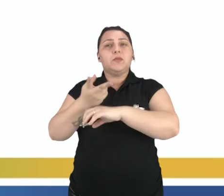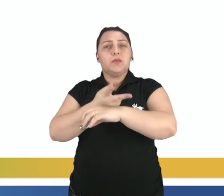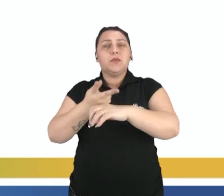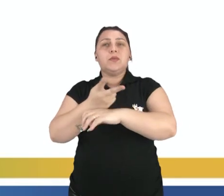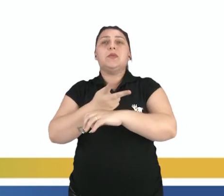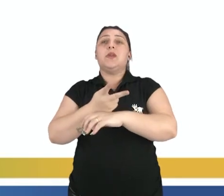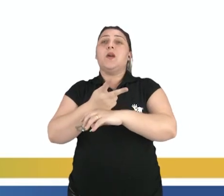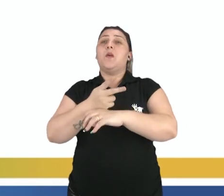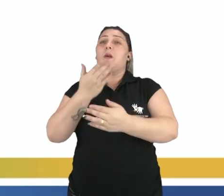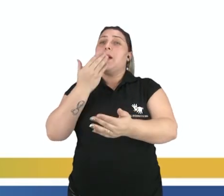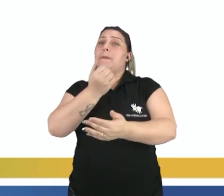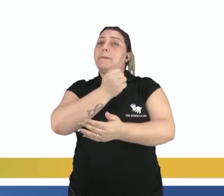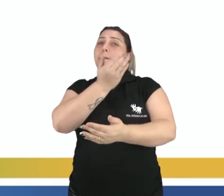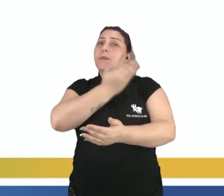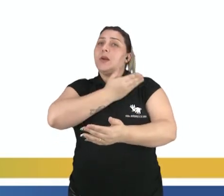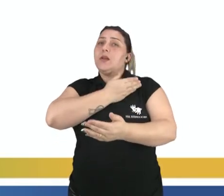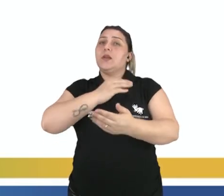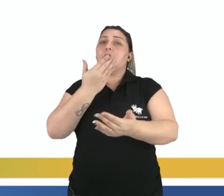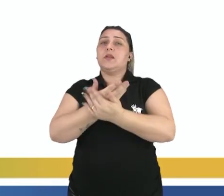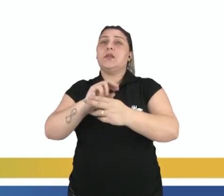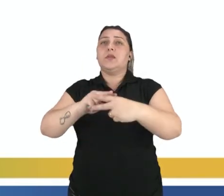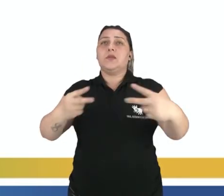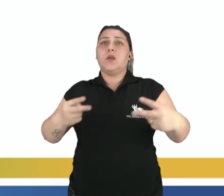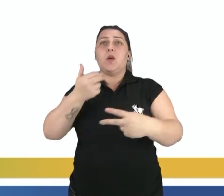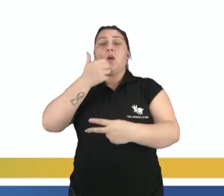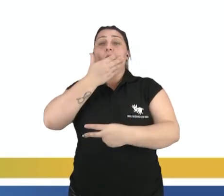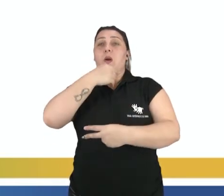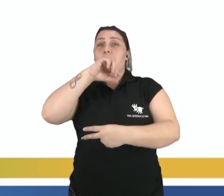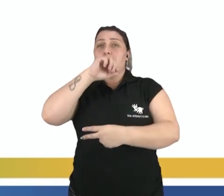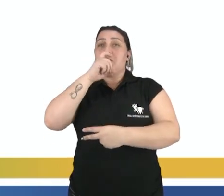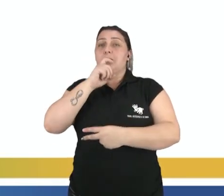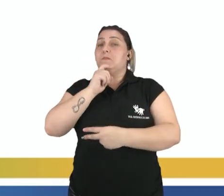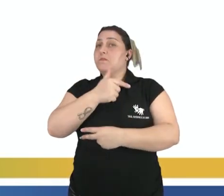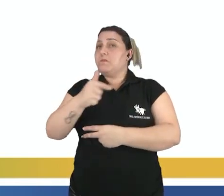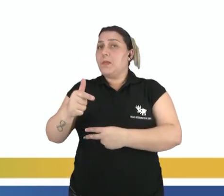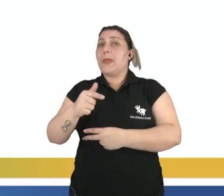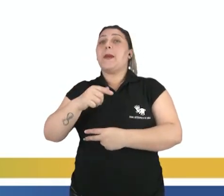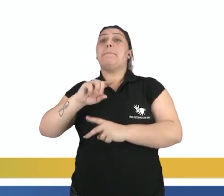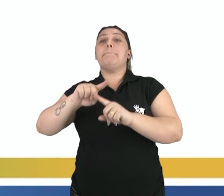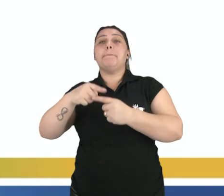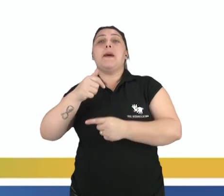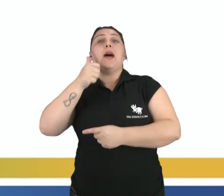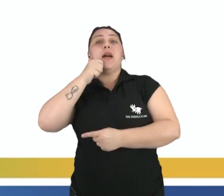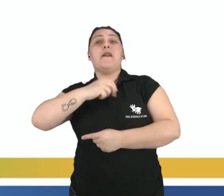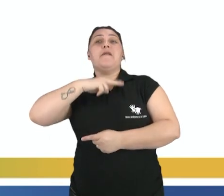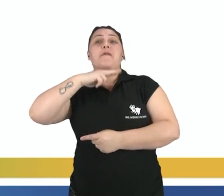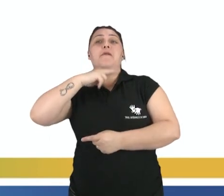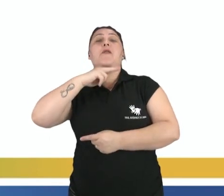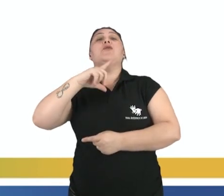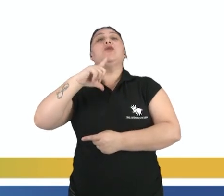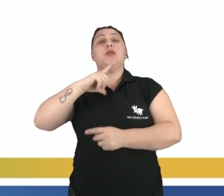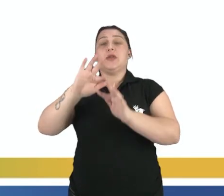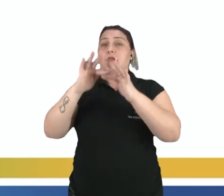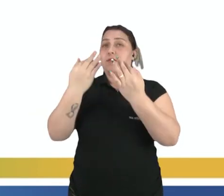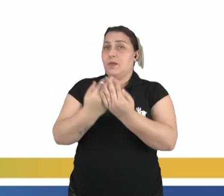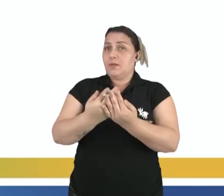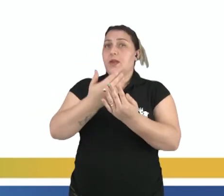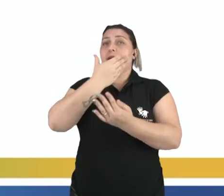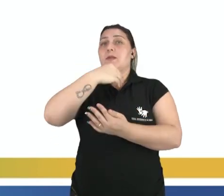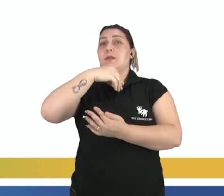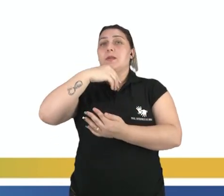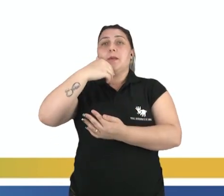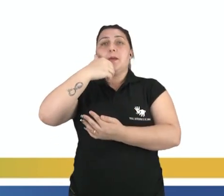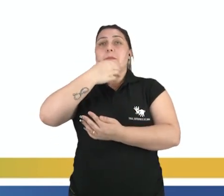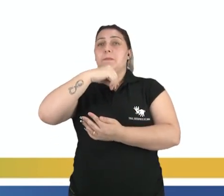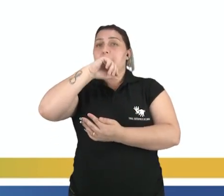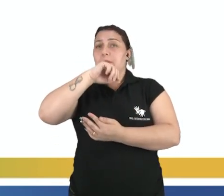estudando genética. Contou que, embora seus pais não fossem calvos, sua avó materna era. Na família do avô materno não havia histórico de